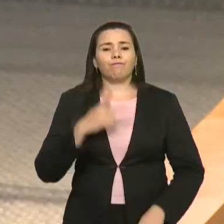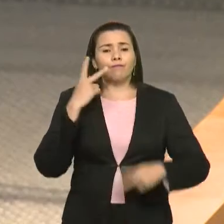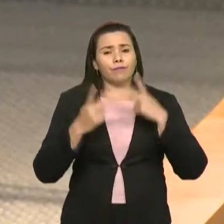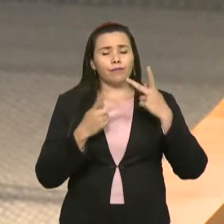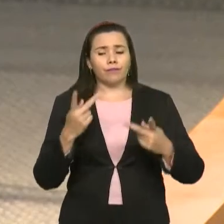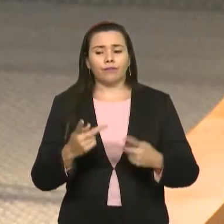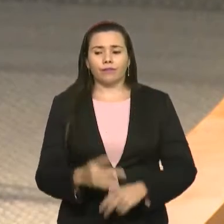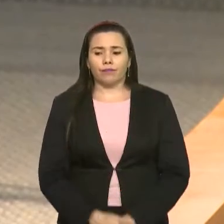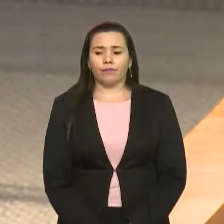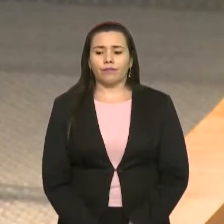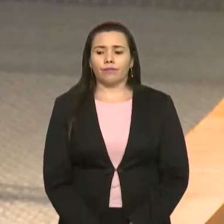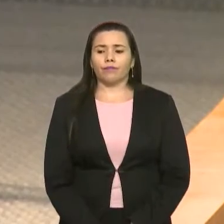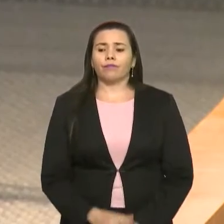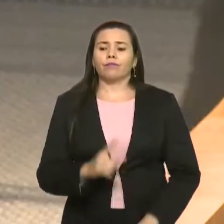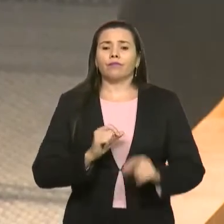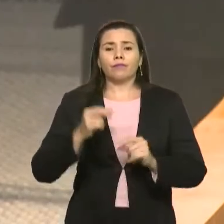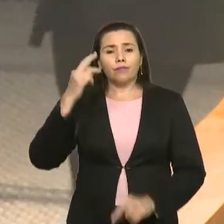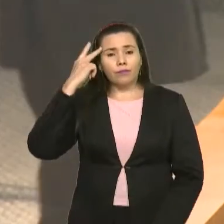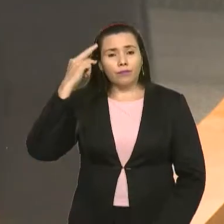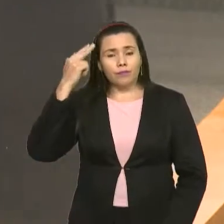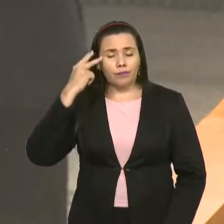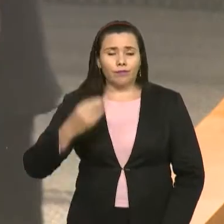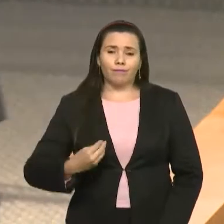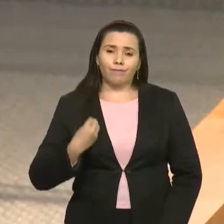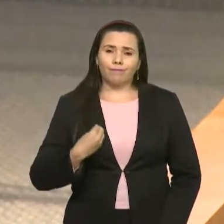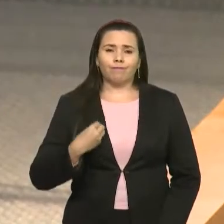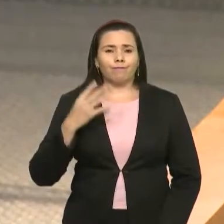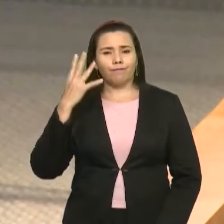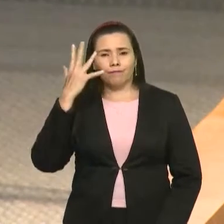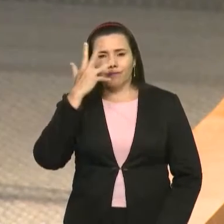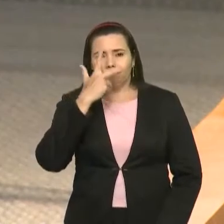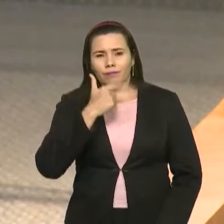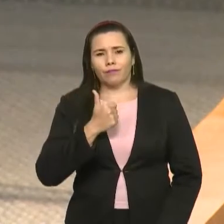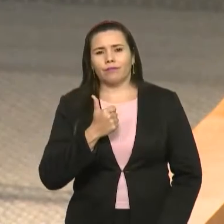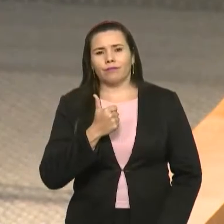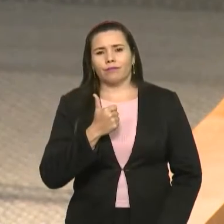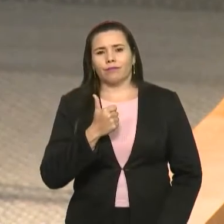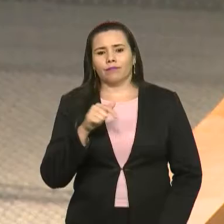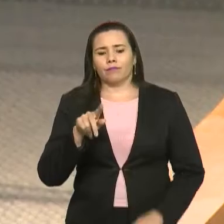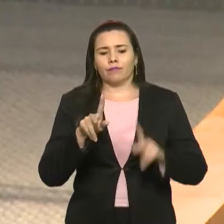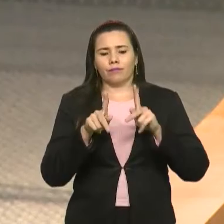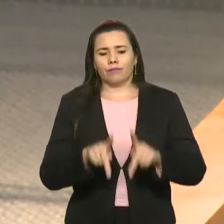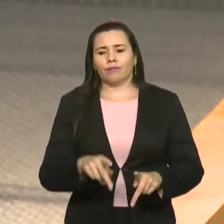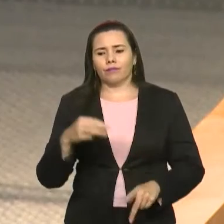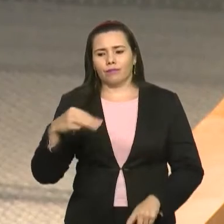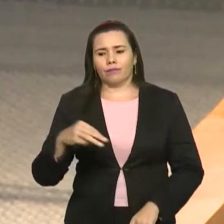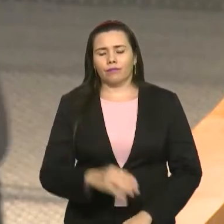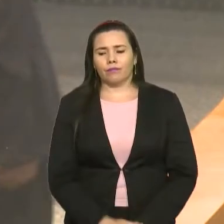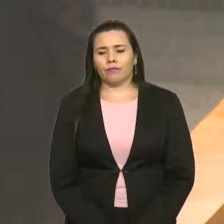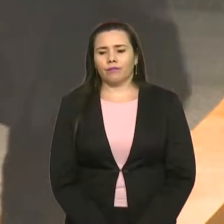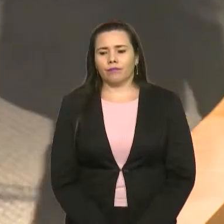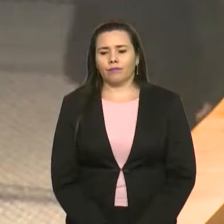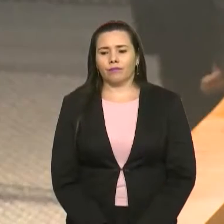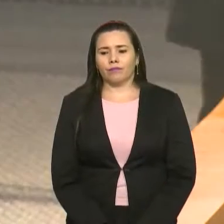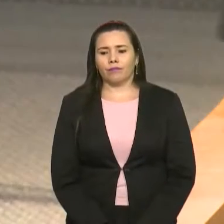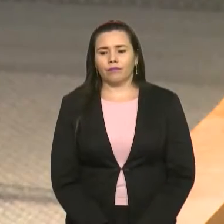vida bonita, contributiva para o povo do Maranhão, do Jornal